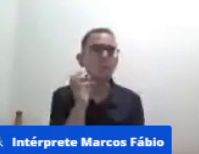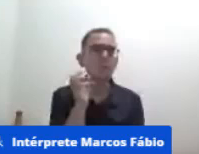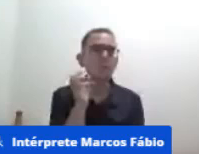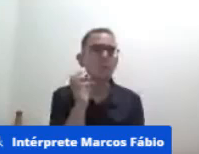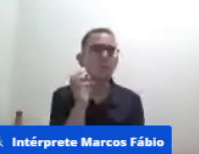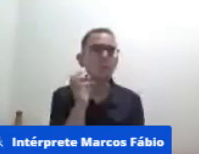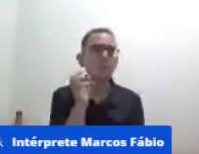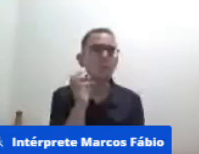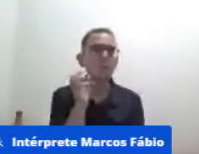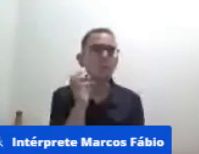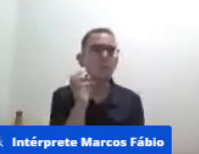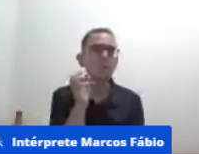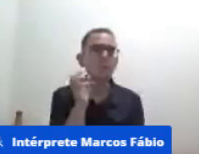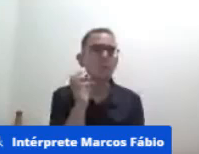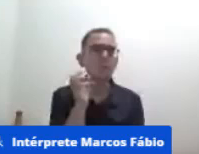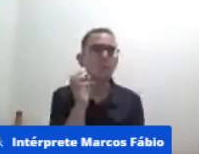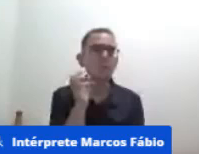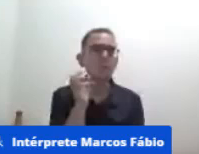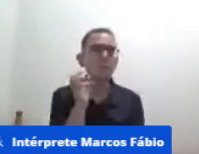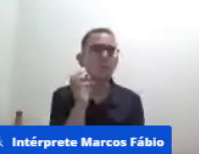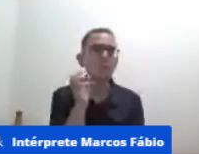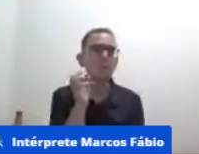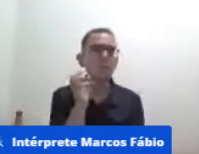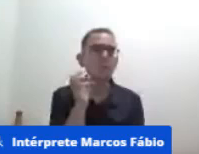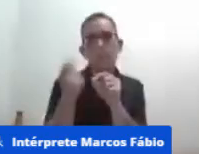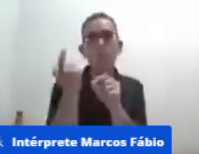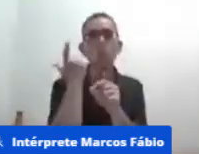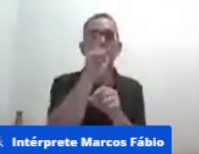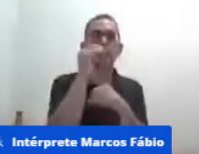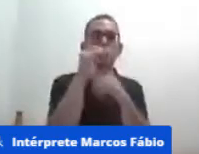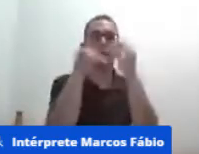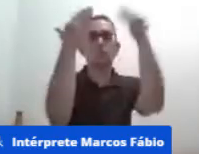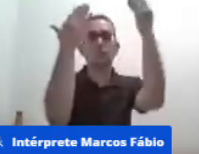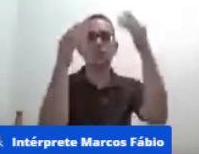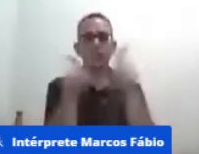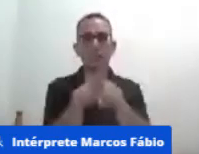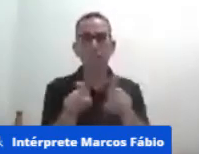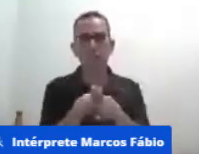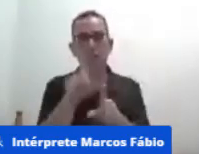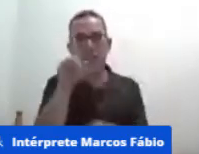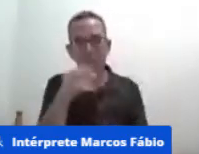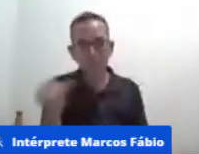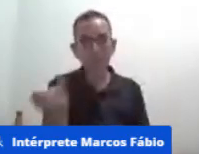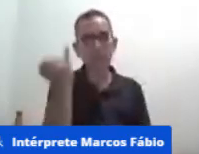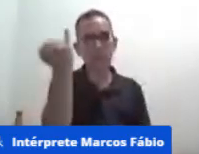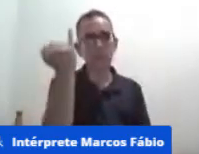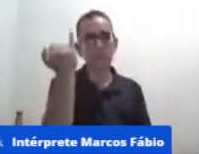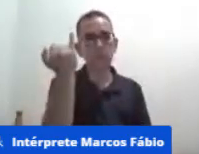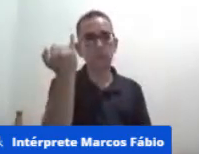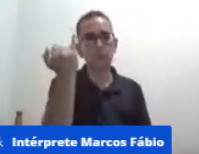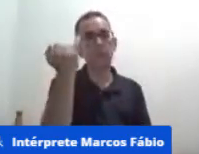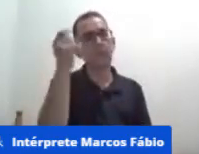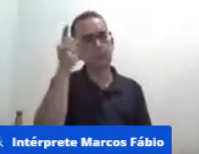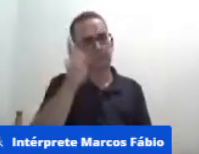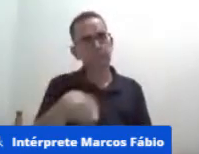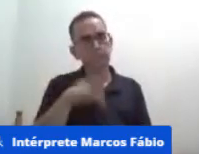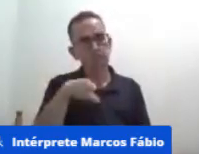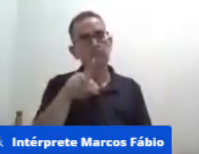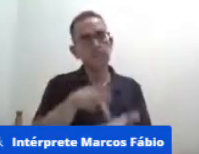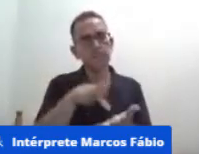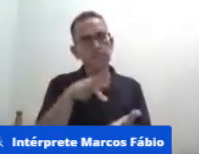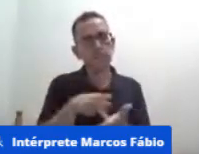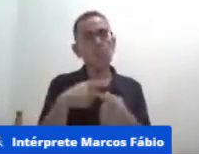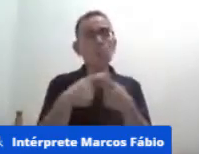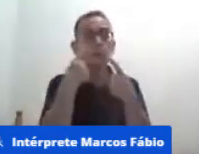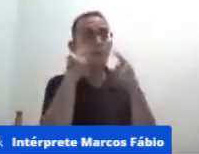das habilidades que ele consegue desenvolver. Sim, isso é muito importante, né, Tiago? É extremamente importante, porque ele